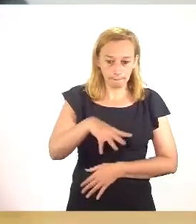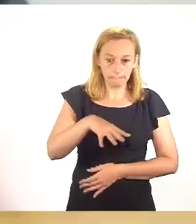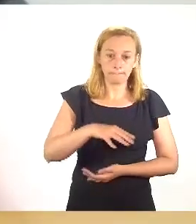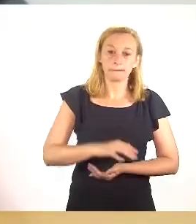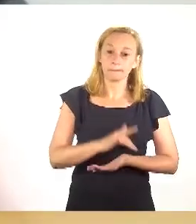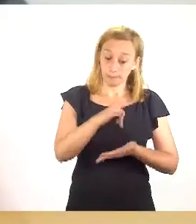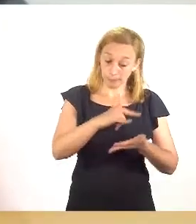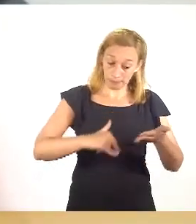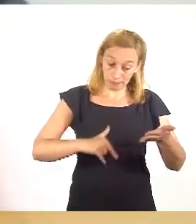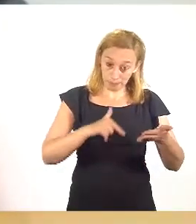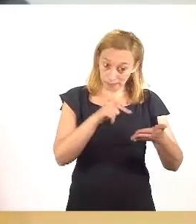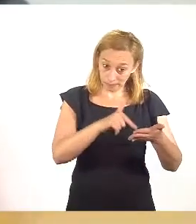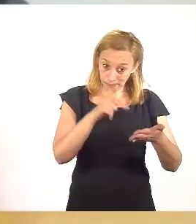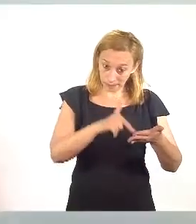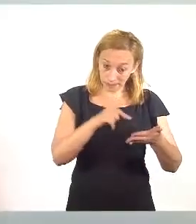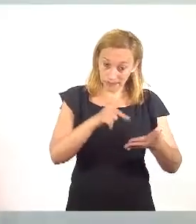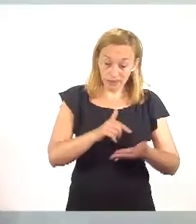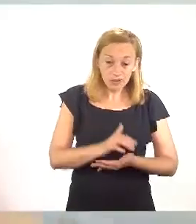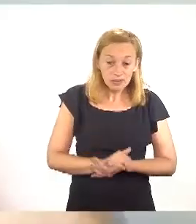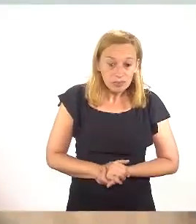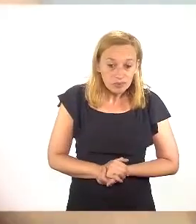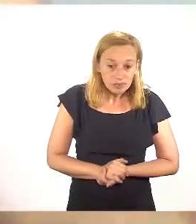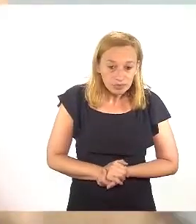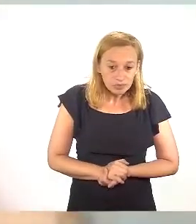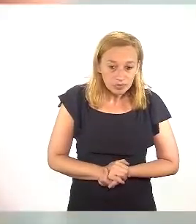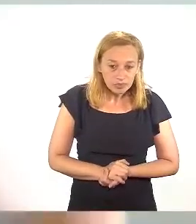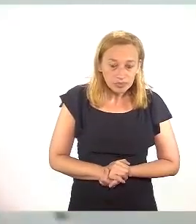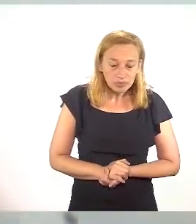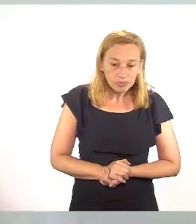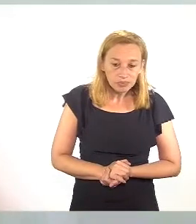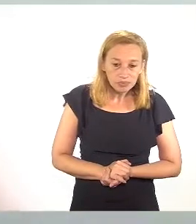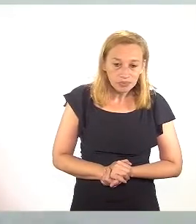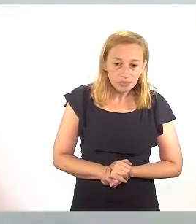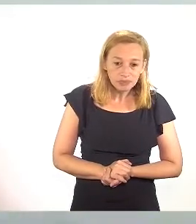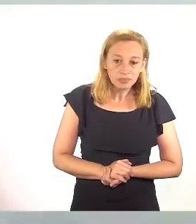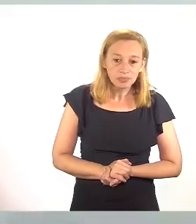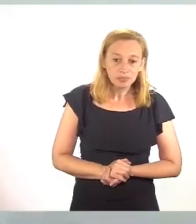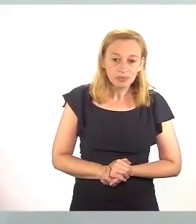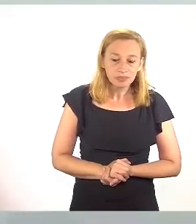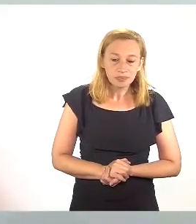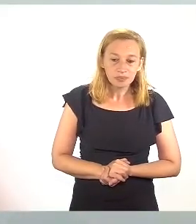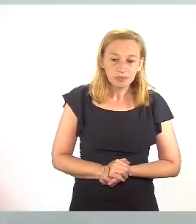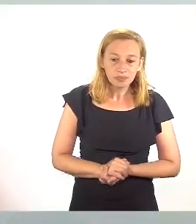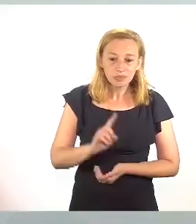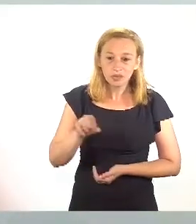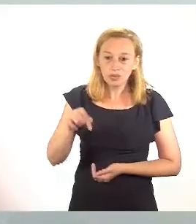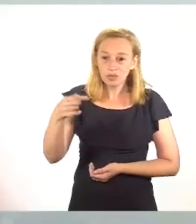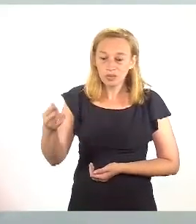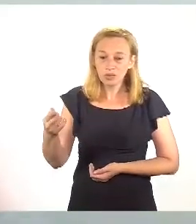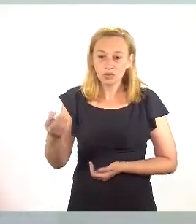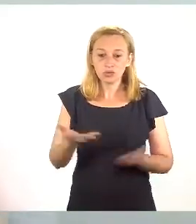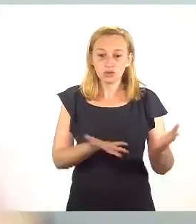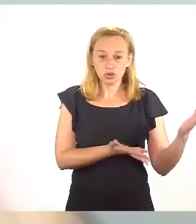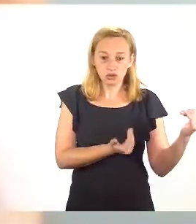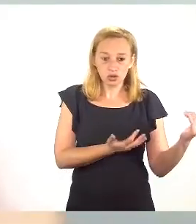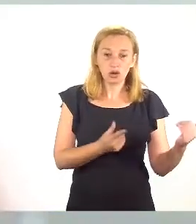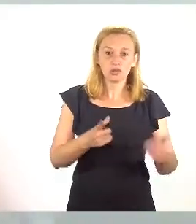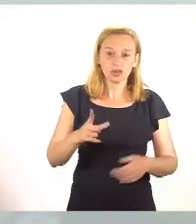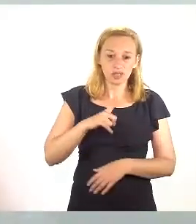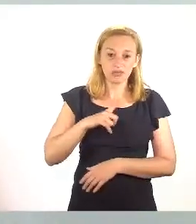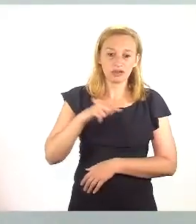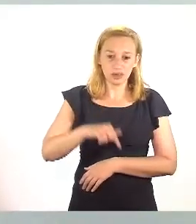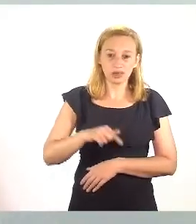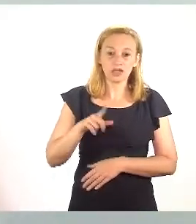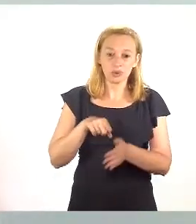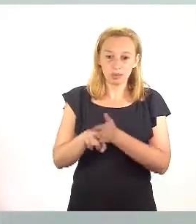currículo. Eu já fiz essa pergunta para um outro jovem que esteve aqui, que